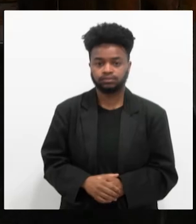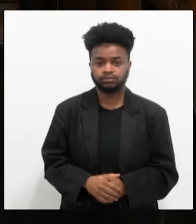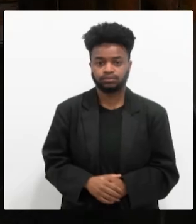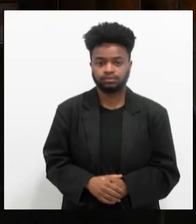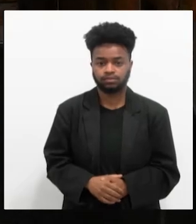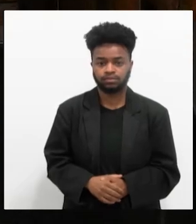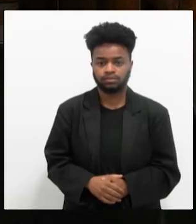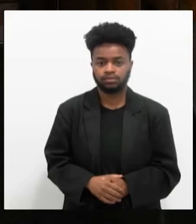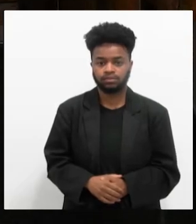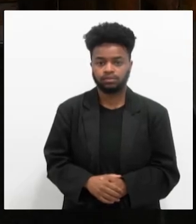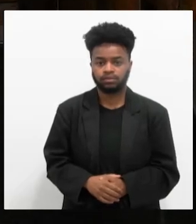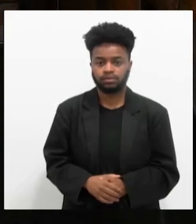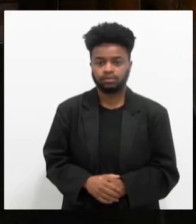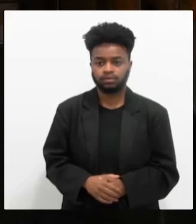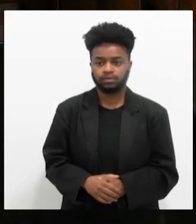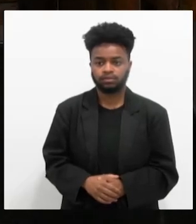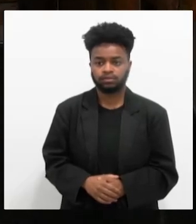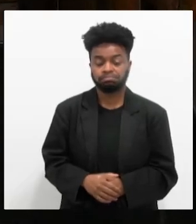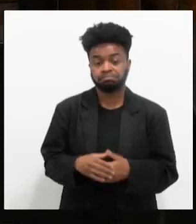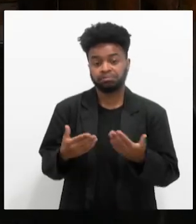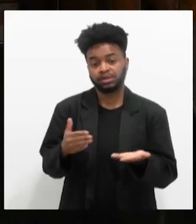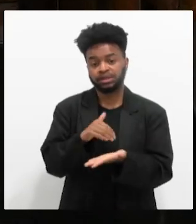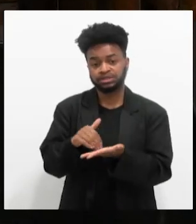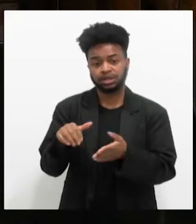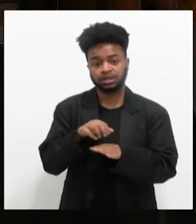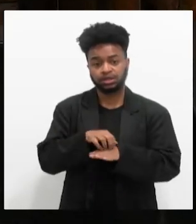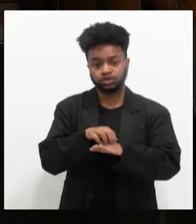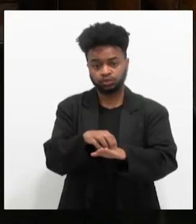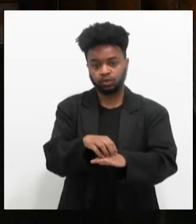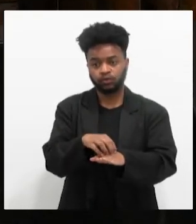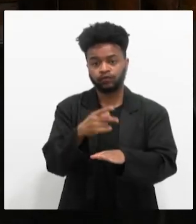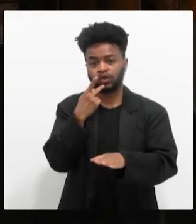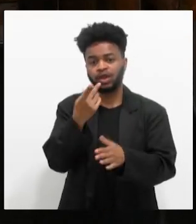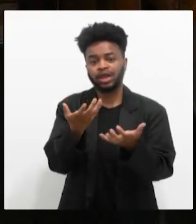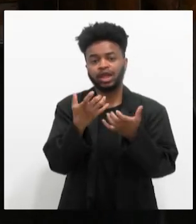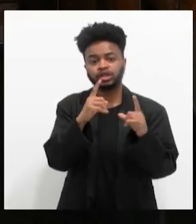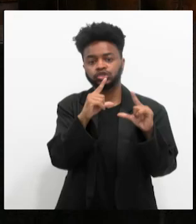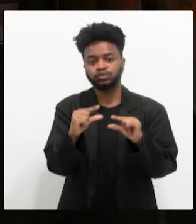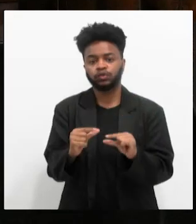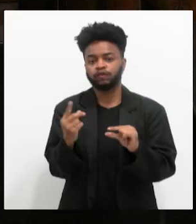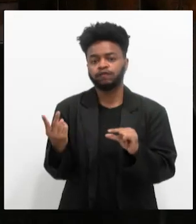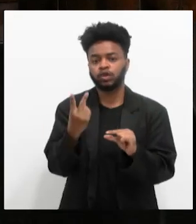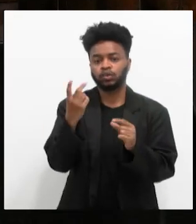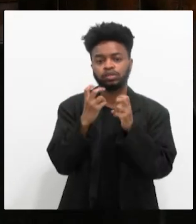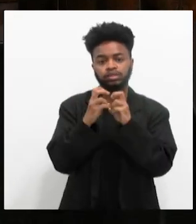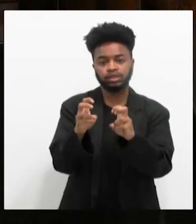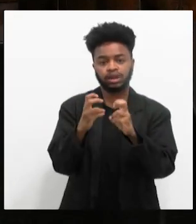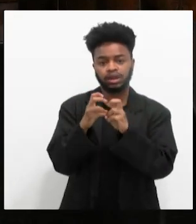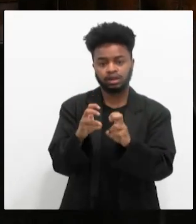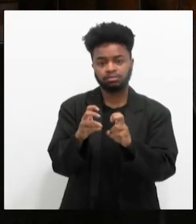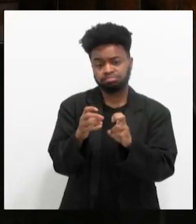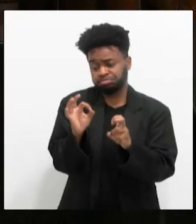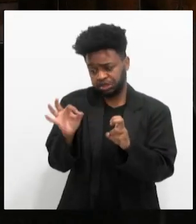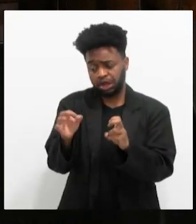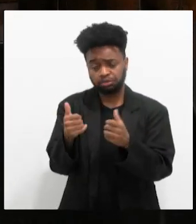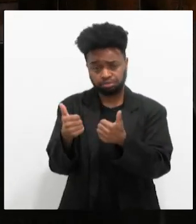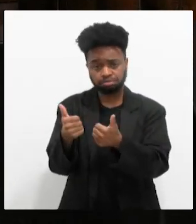Ora, aí o secretário de Transporte diz que quer reduzir a tarifa do trem, e está correto.